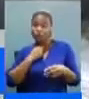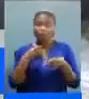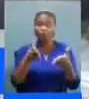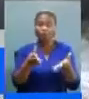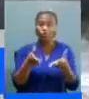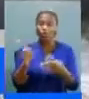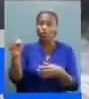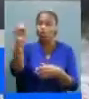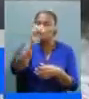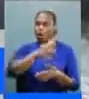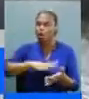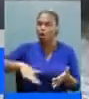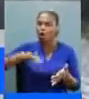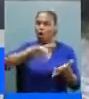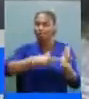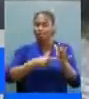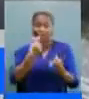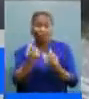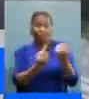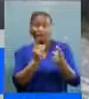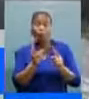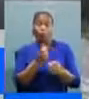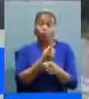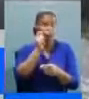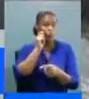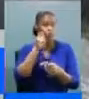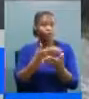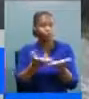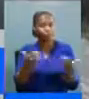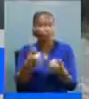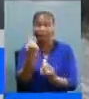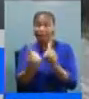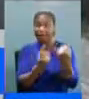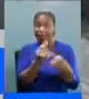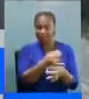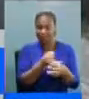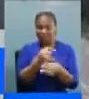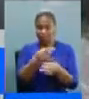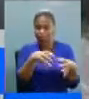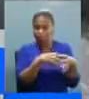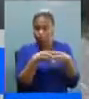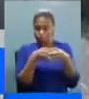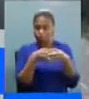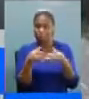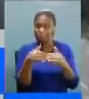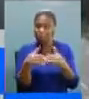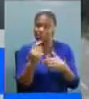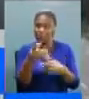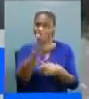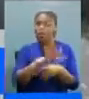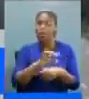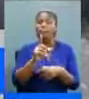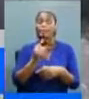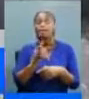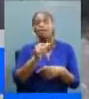ter georreferência de cada oferta turística em toda a ilha. E esta plataforma vai ser utilizada